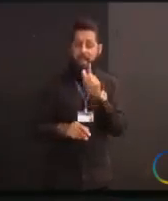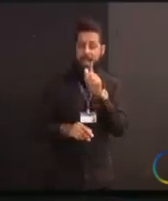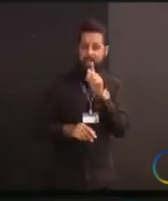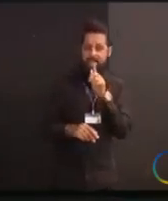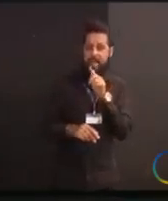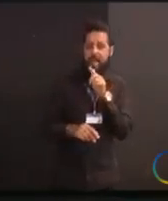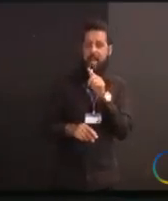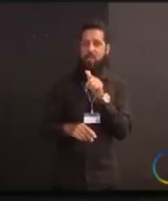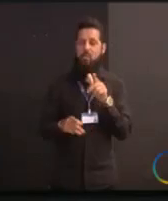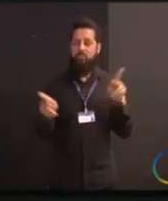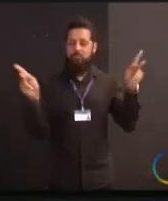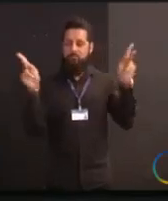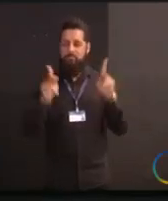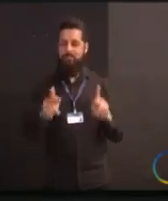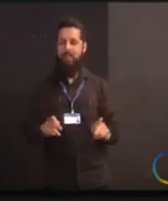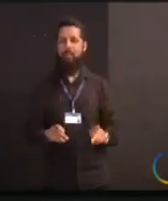denunciante.